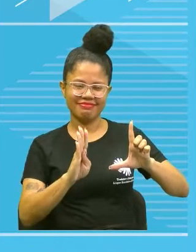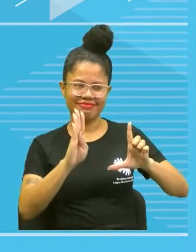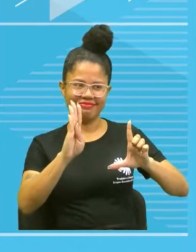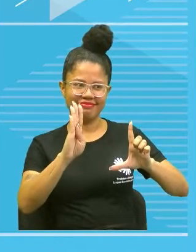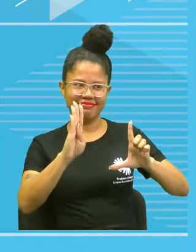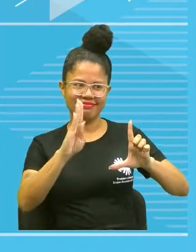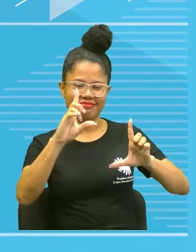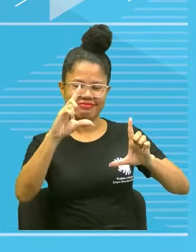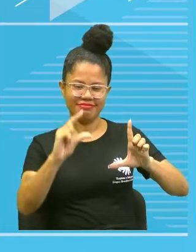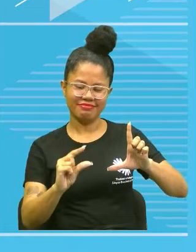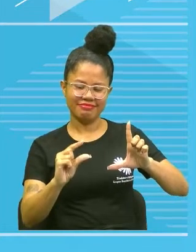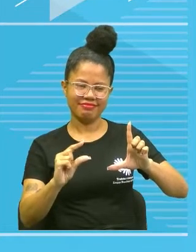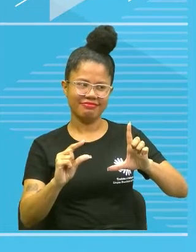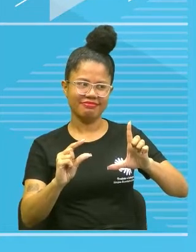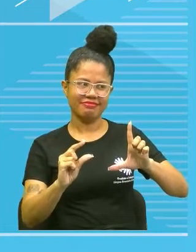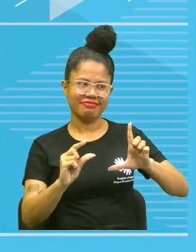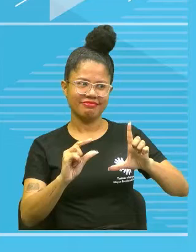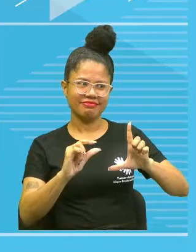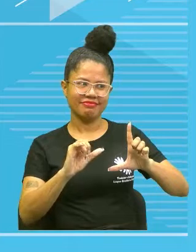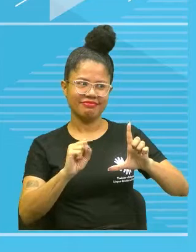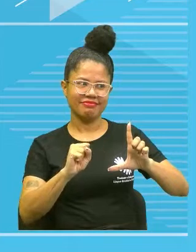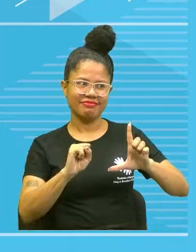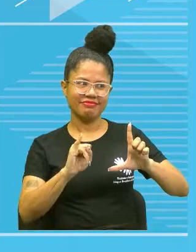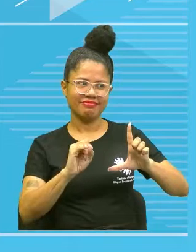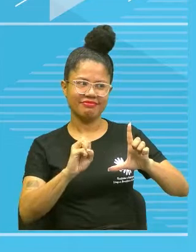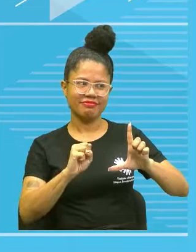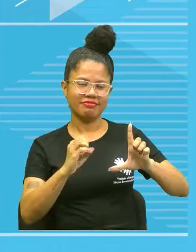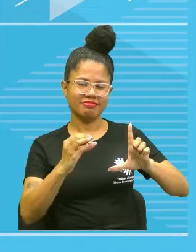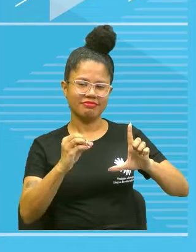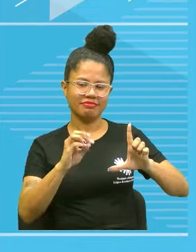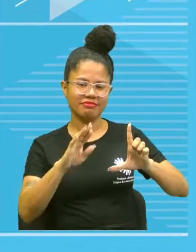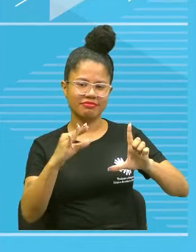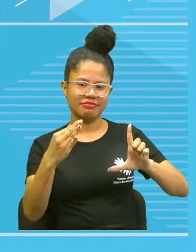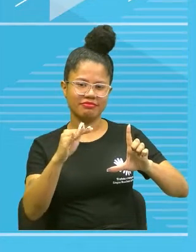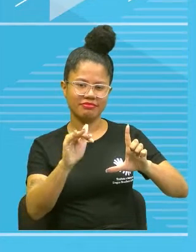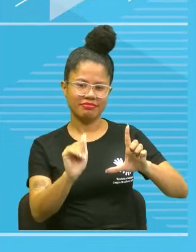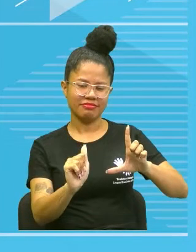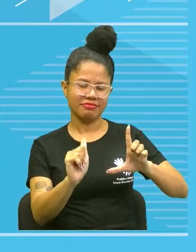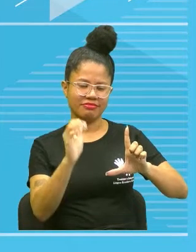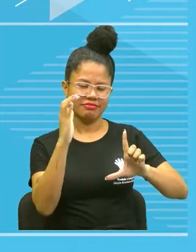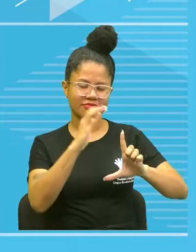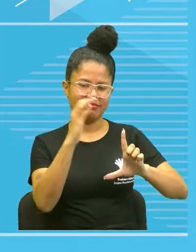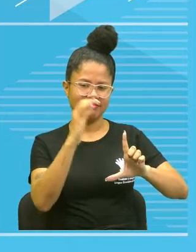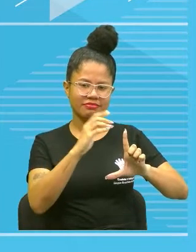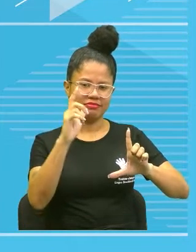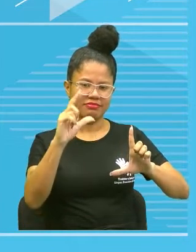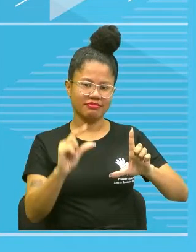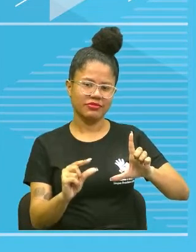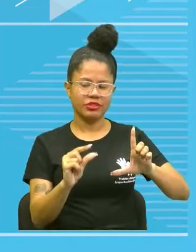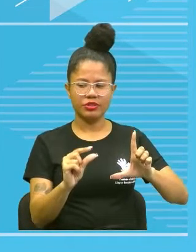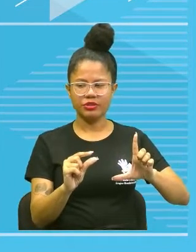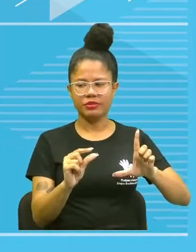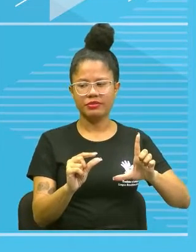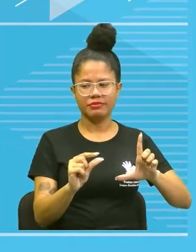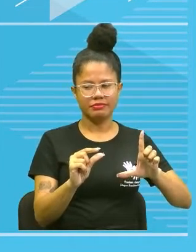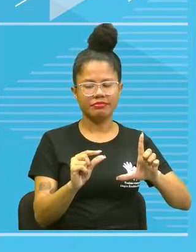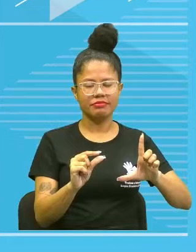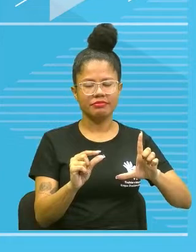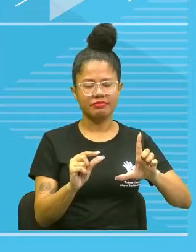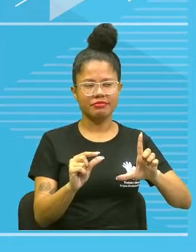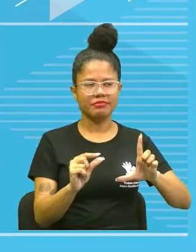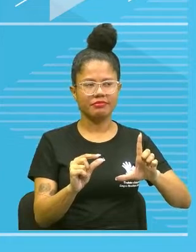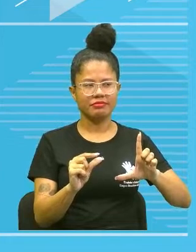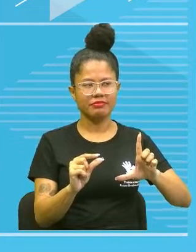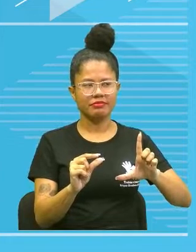de uma diminuição isocórica de B para C. De A para B, ó, percebam o seguinte.